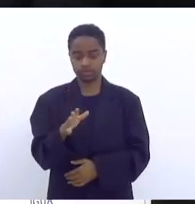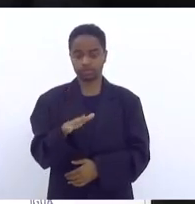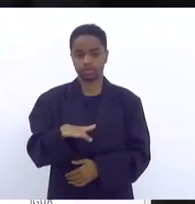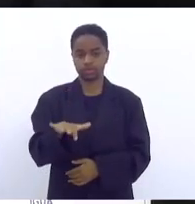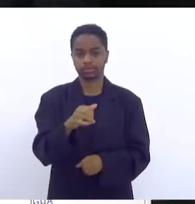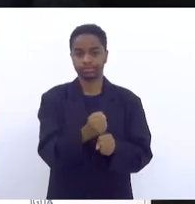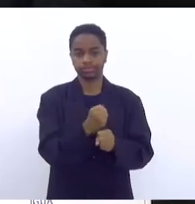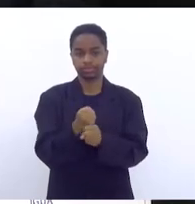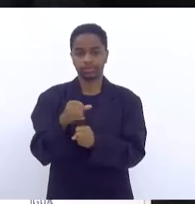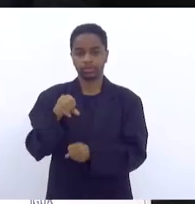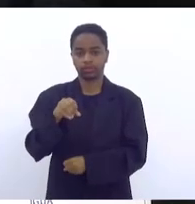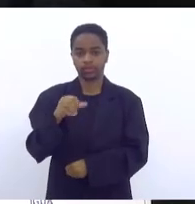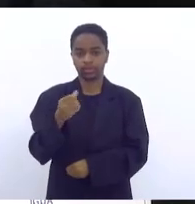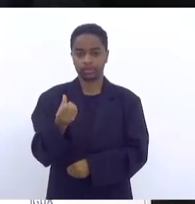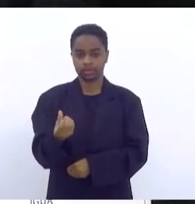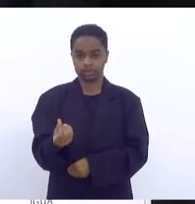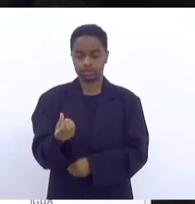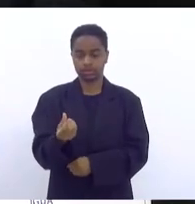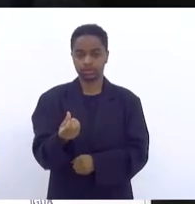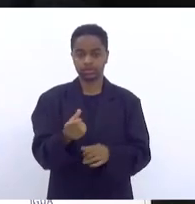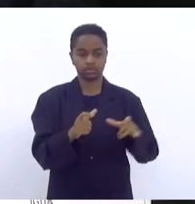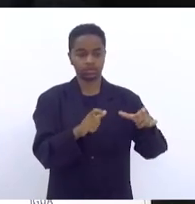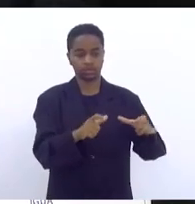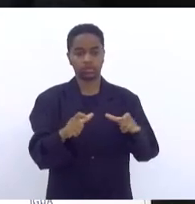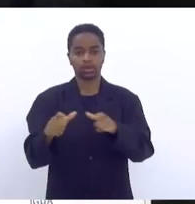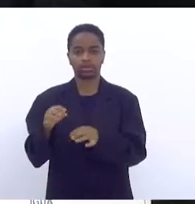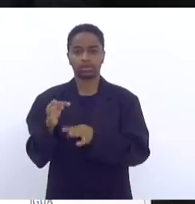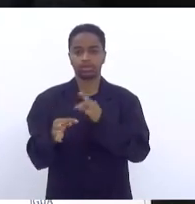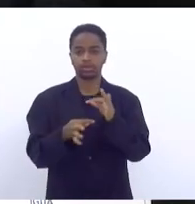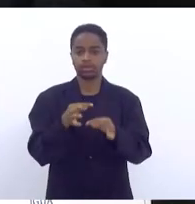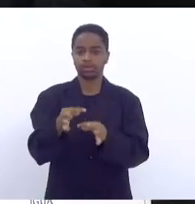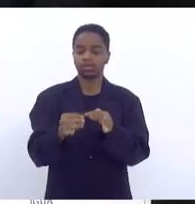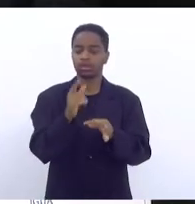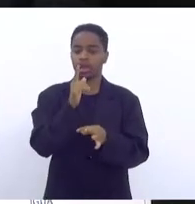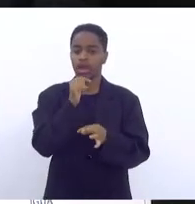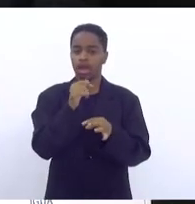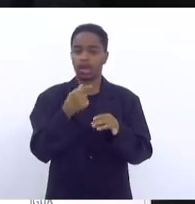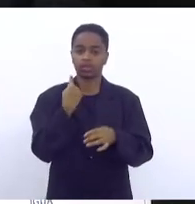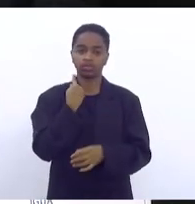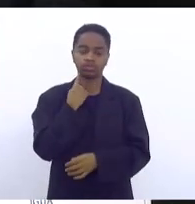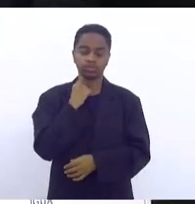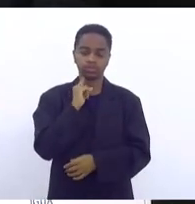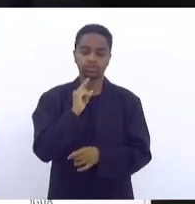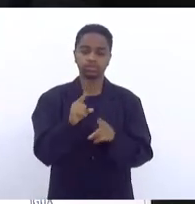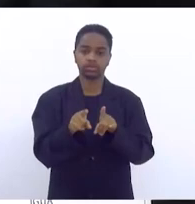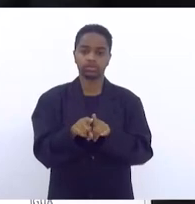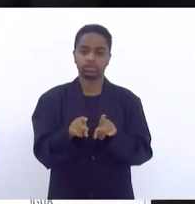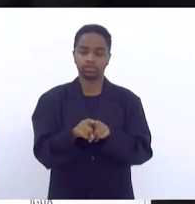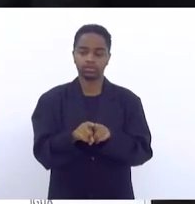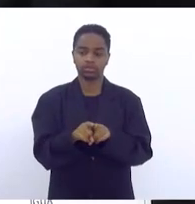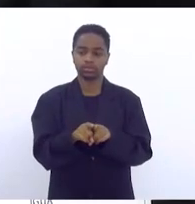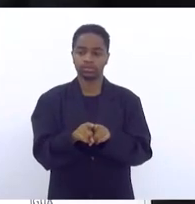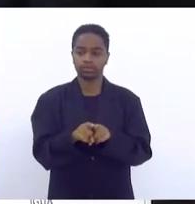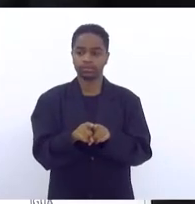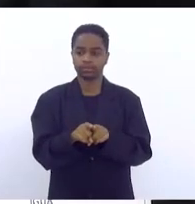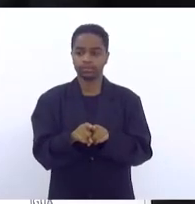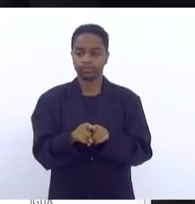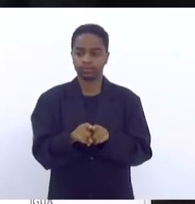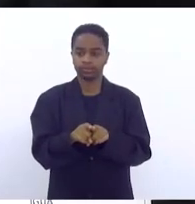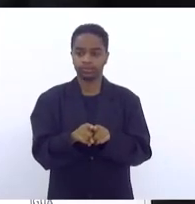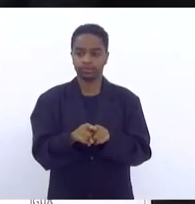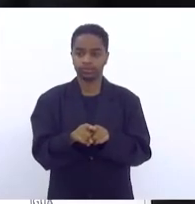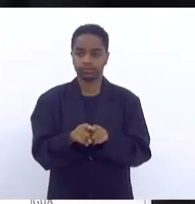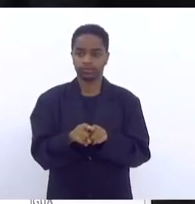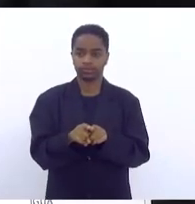96 Estação estações de tratamento de esgoto né Eh destinando eh um esgoto